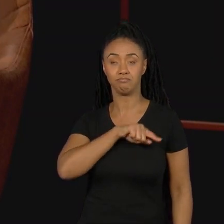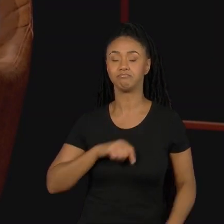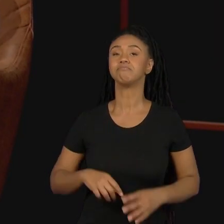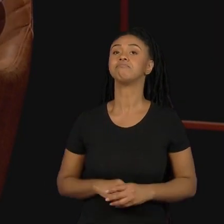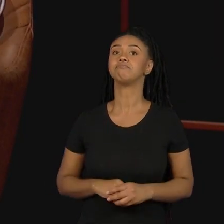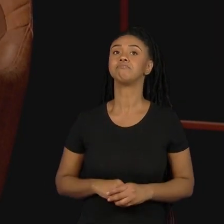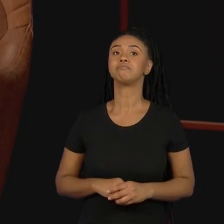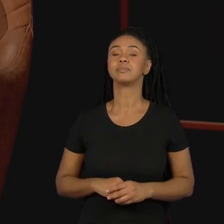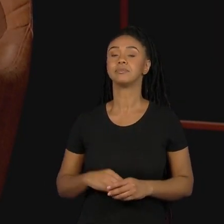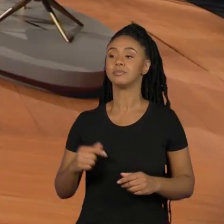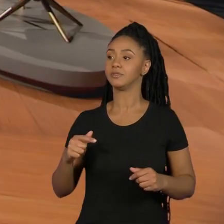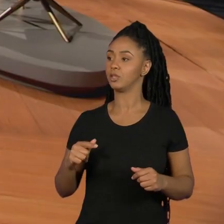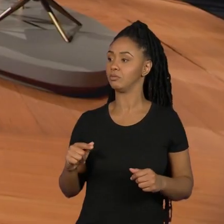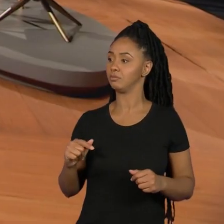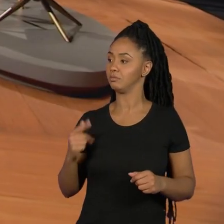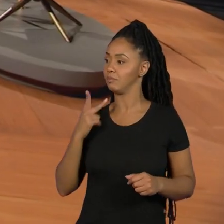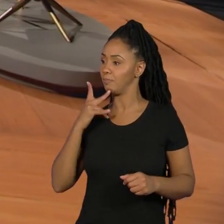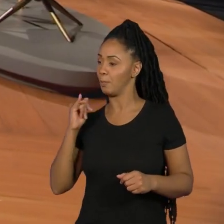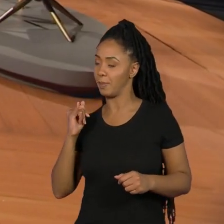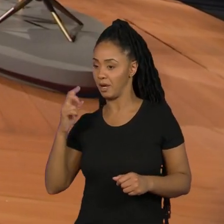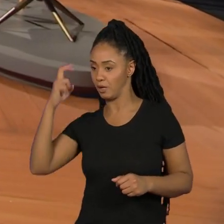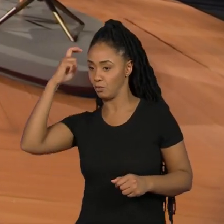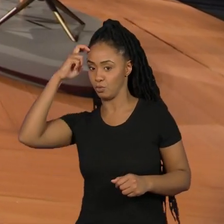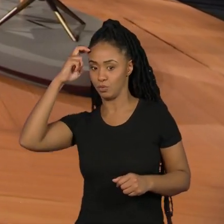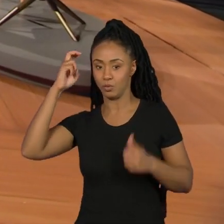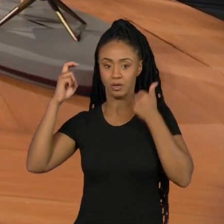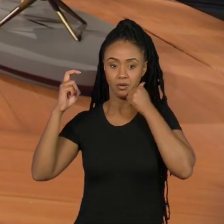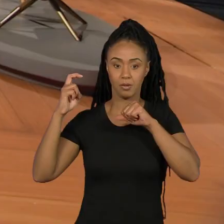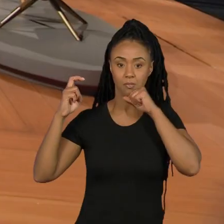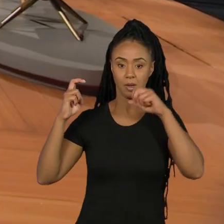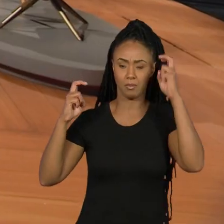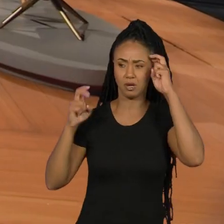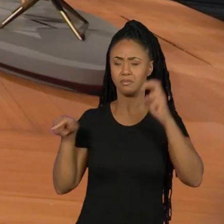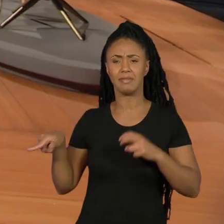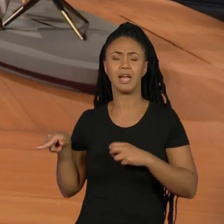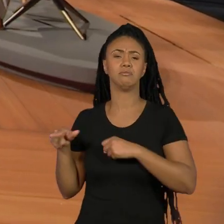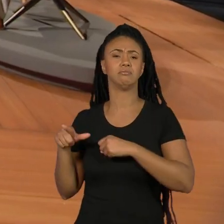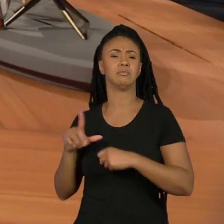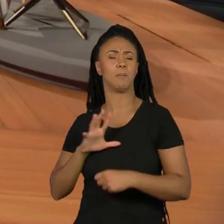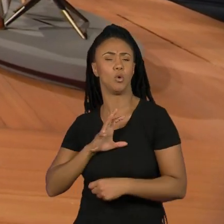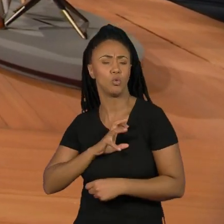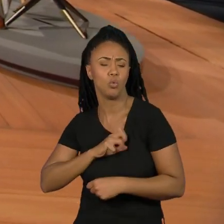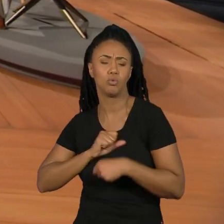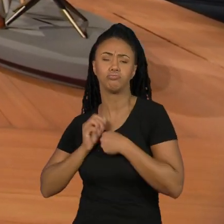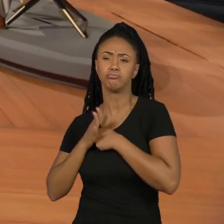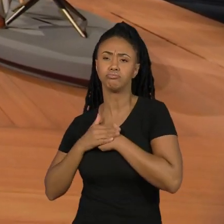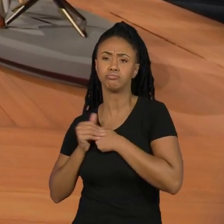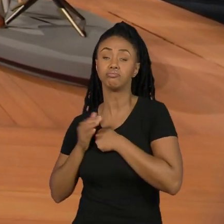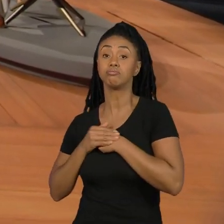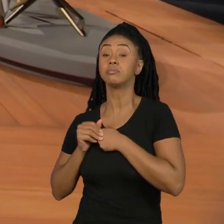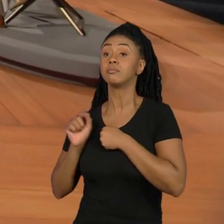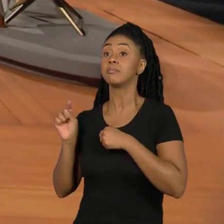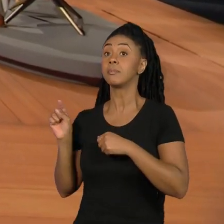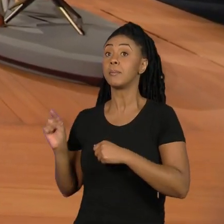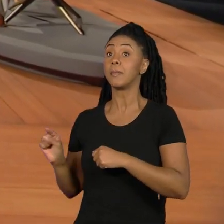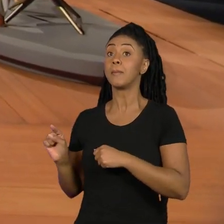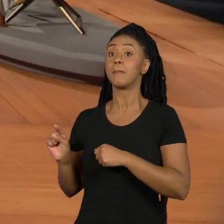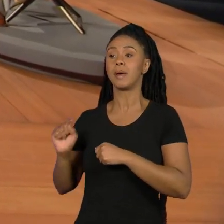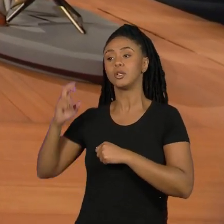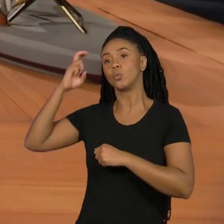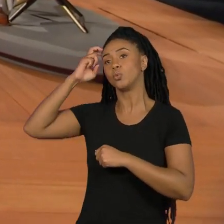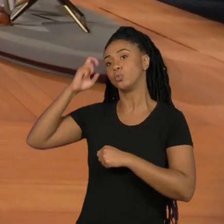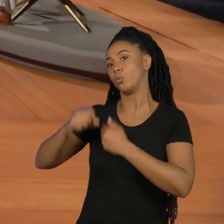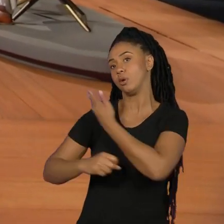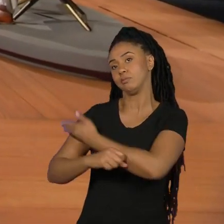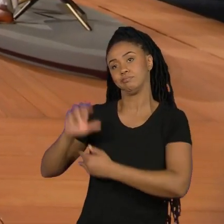esse balanço, a austeridade do meu pai, um homem extremamente amoroso, mas toda aquela cultura